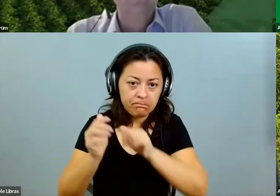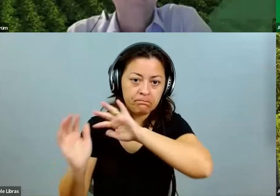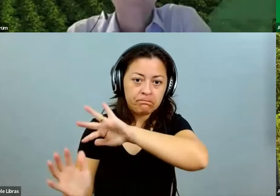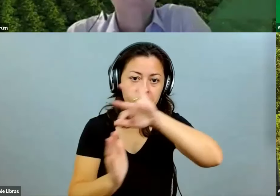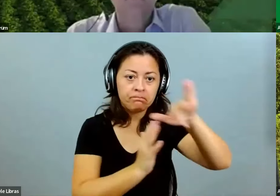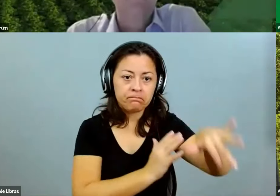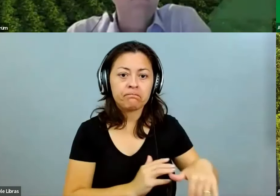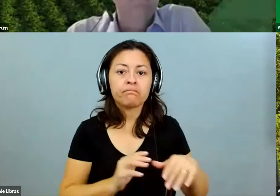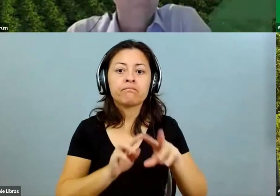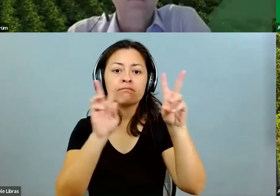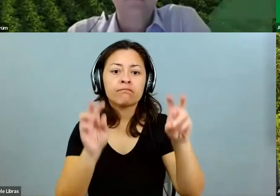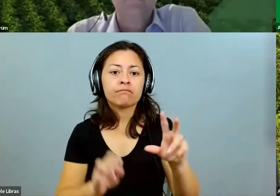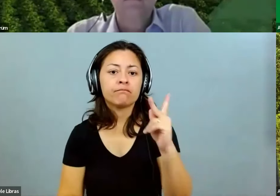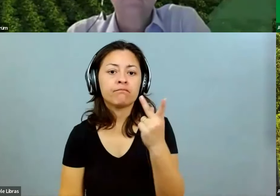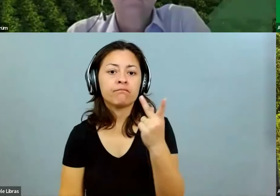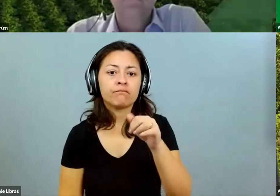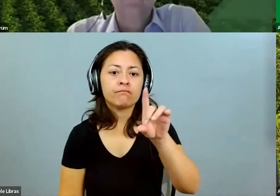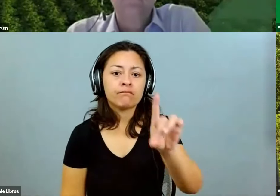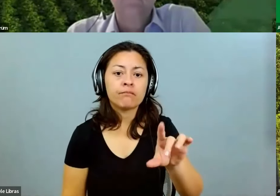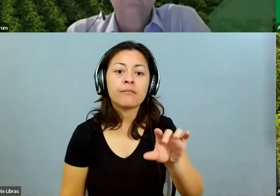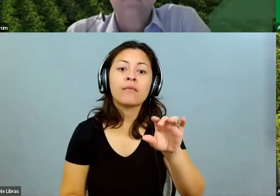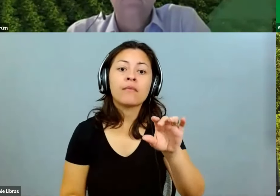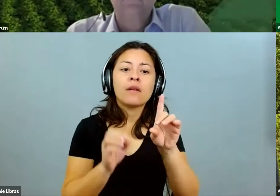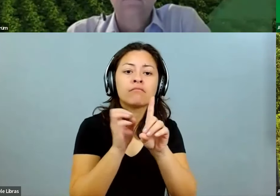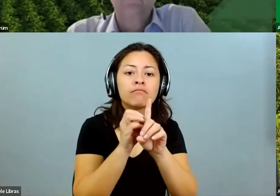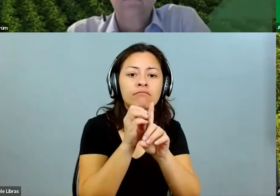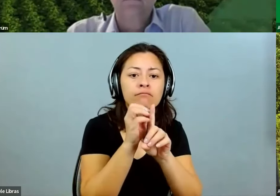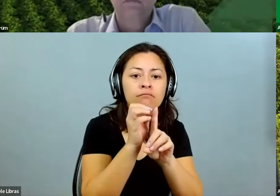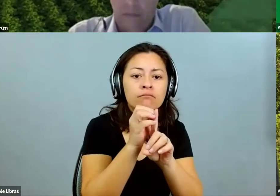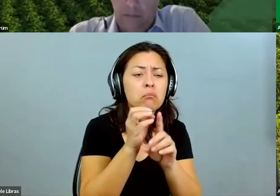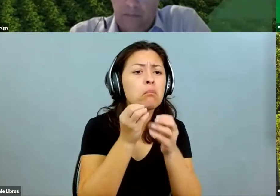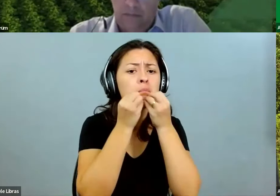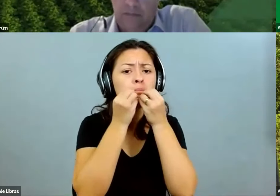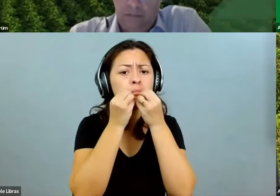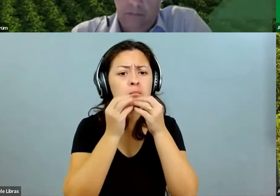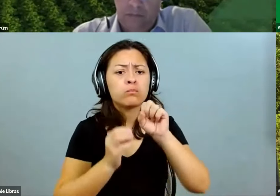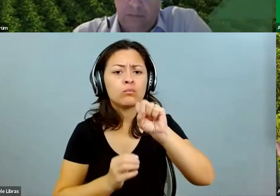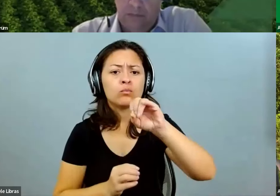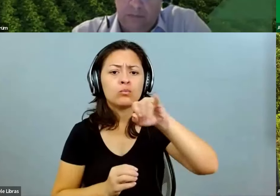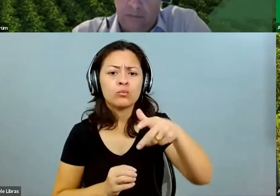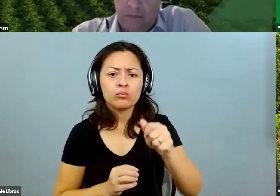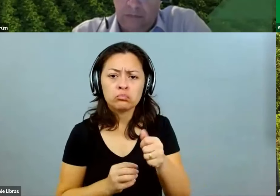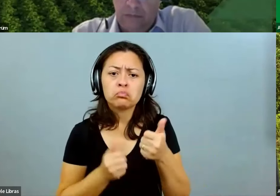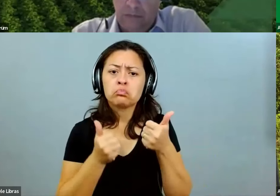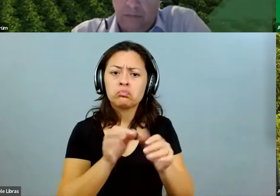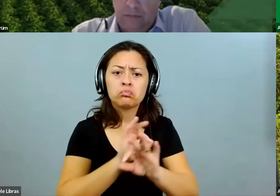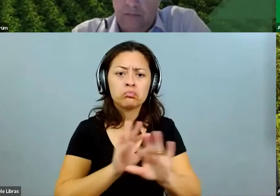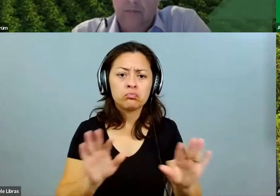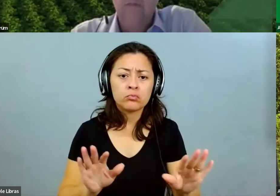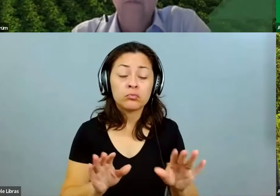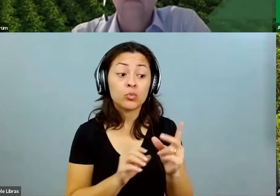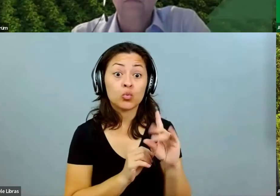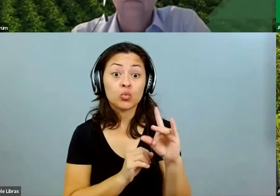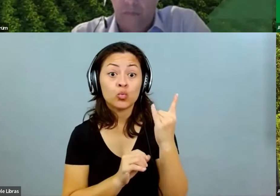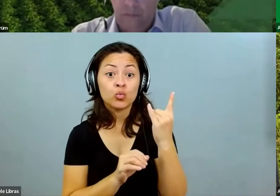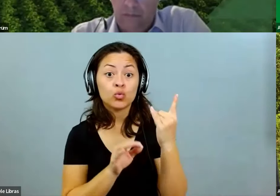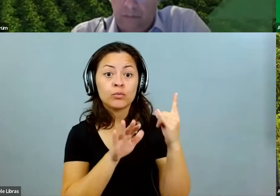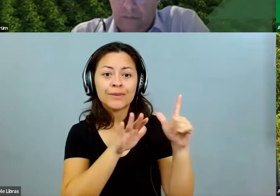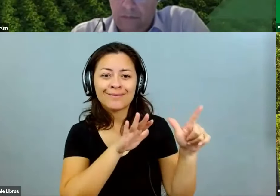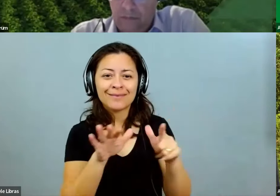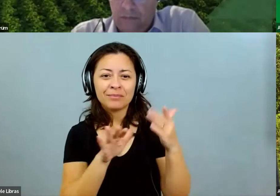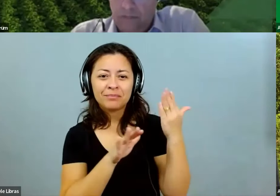o Red de soja a gente tá eu diria assim bem encaminhado né Eh inclusive agora nessa última semana a gente acabou evoluindo um pouquinho